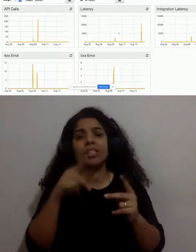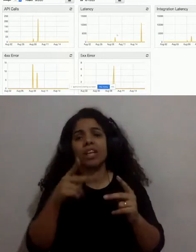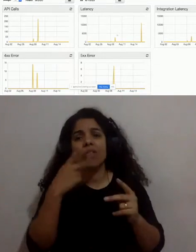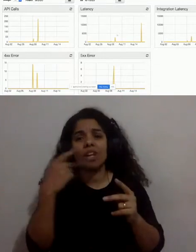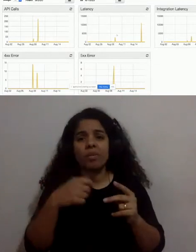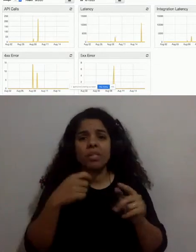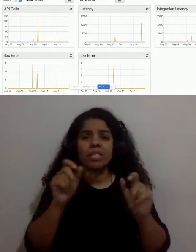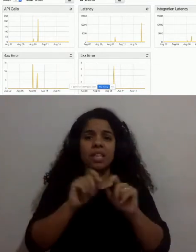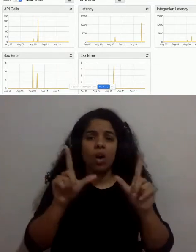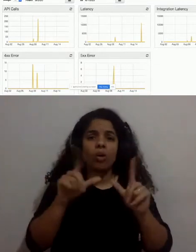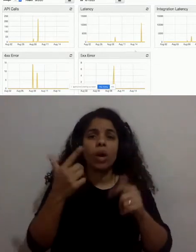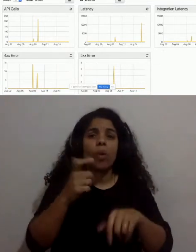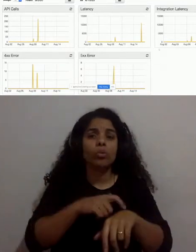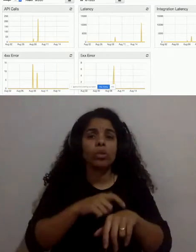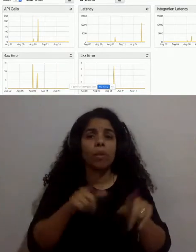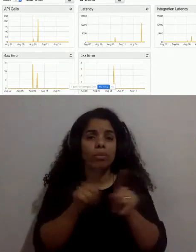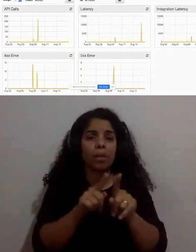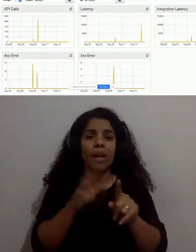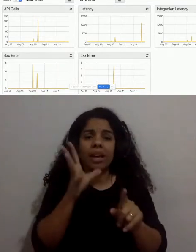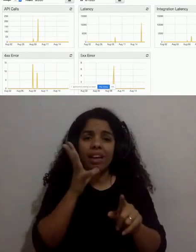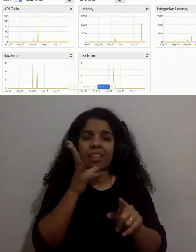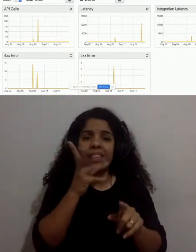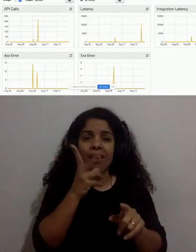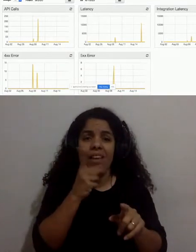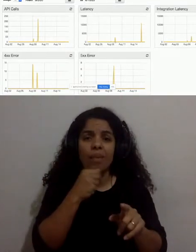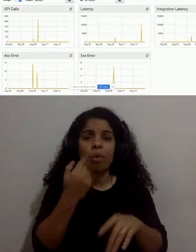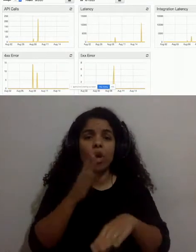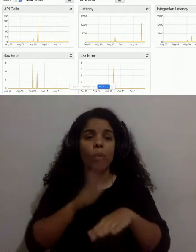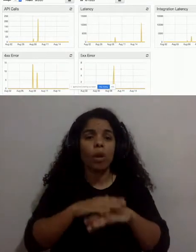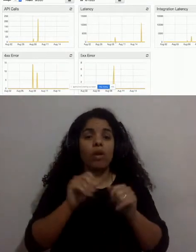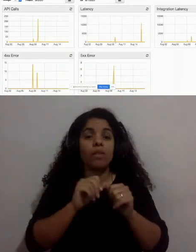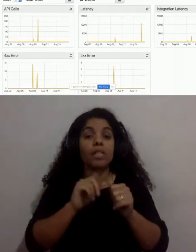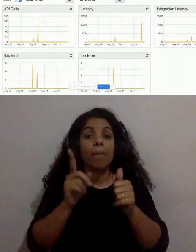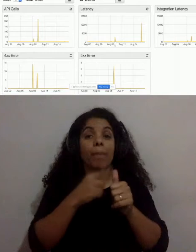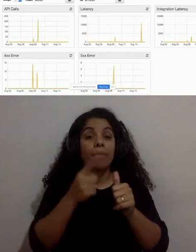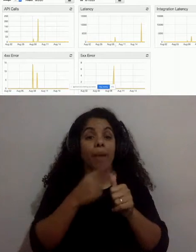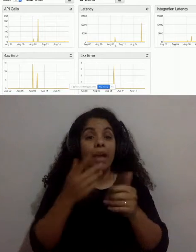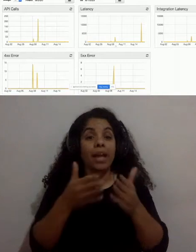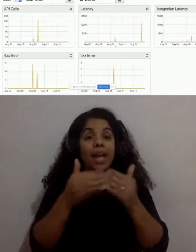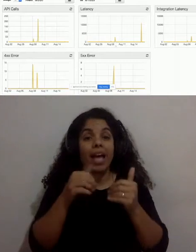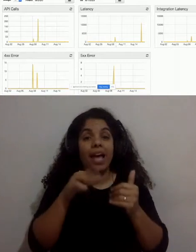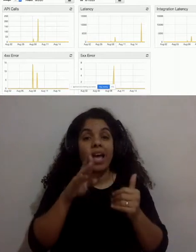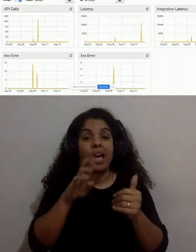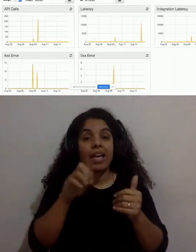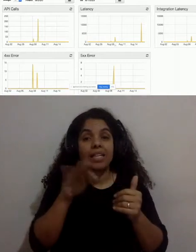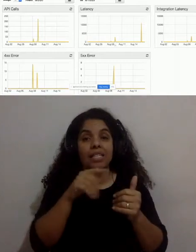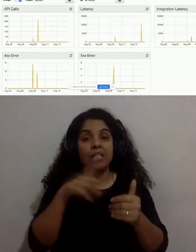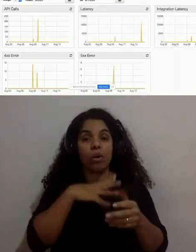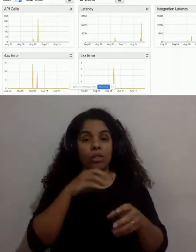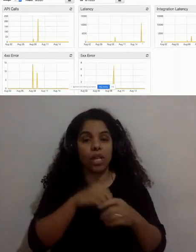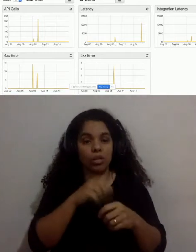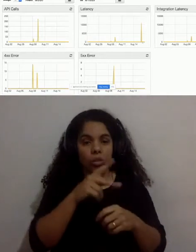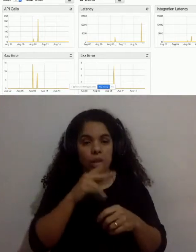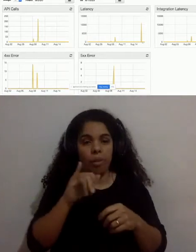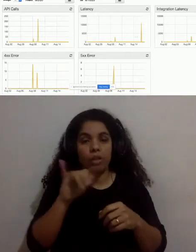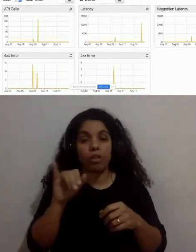precisa acordar. E quanto tempo também que demorou para eu fazer a primeira requisição, tá? Dentro desse API Gateway. Eu